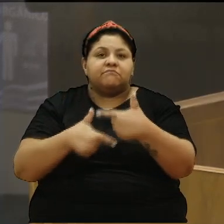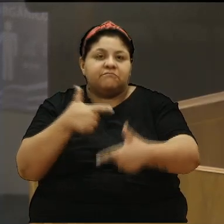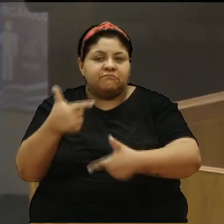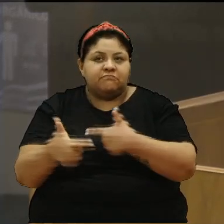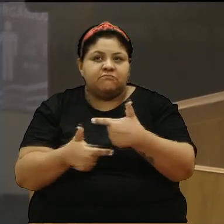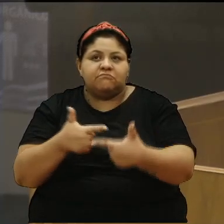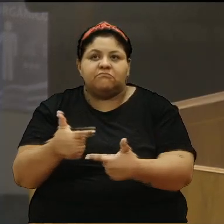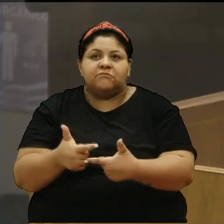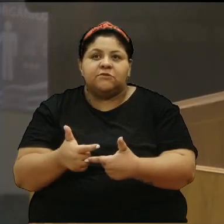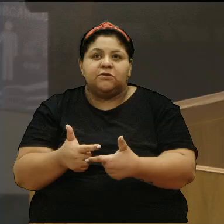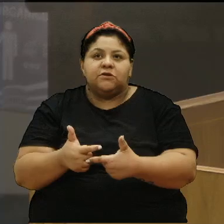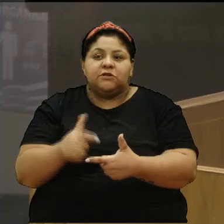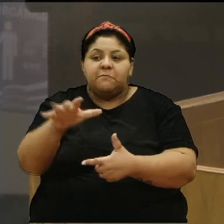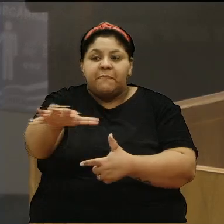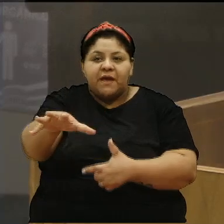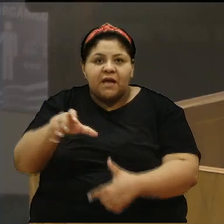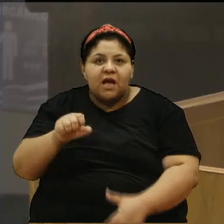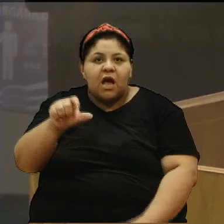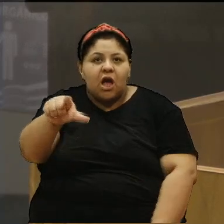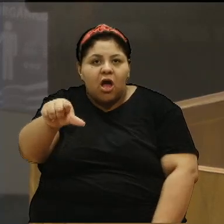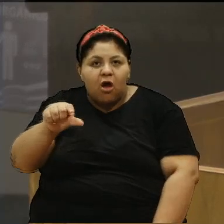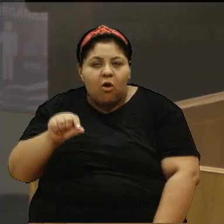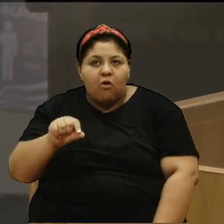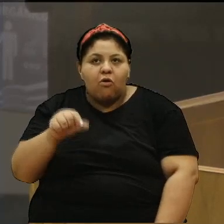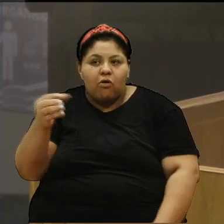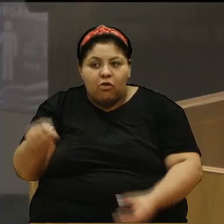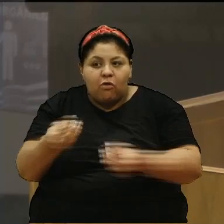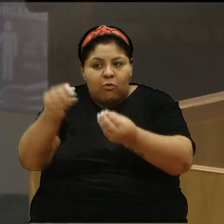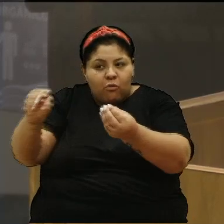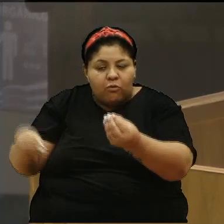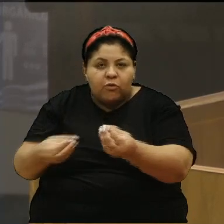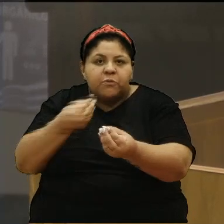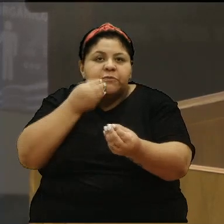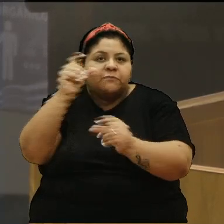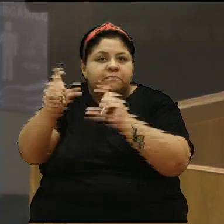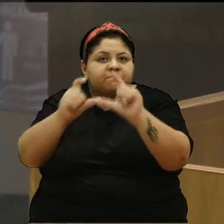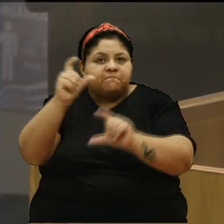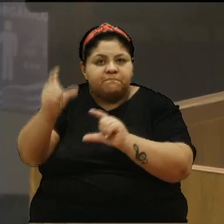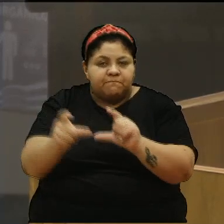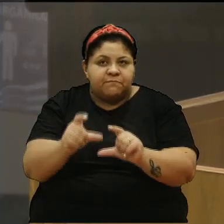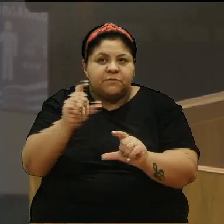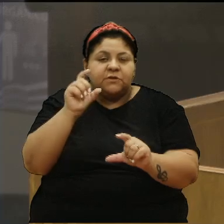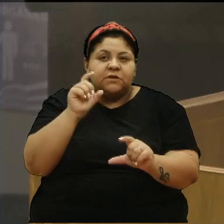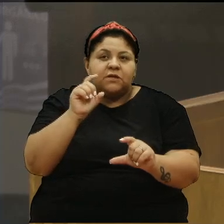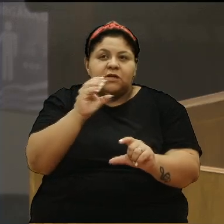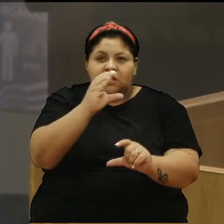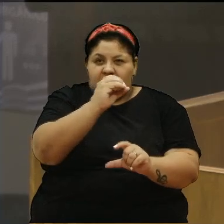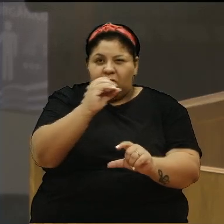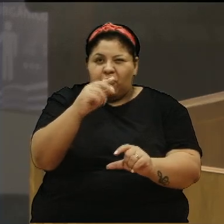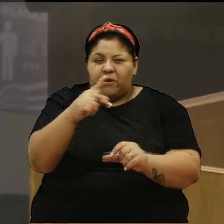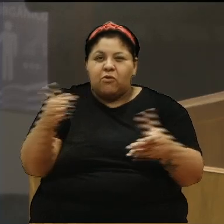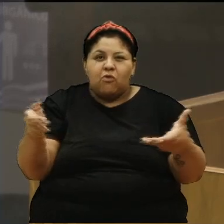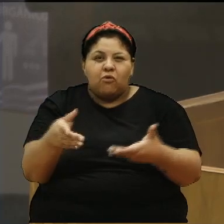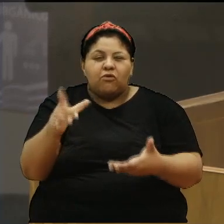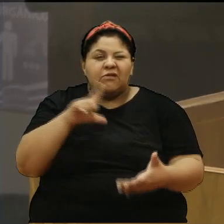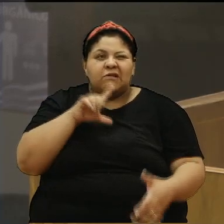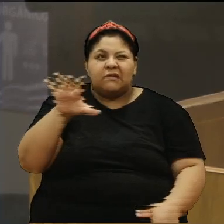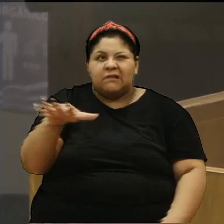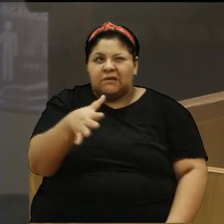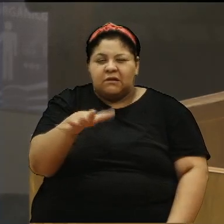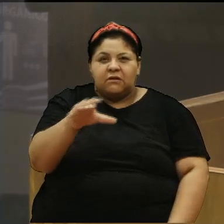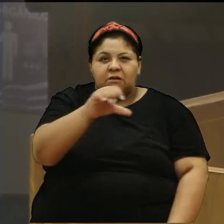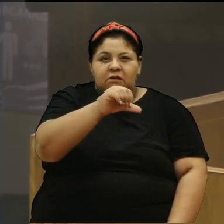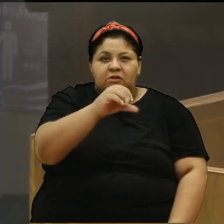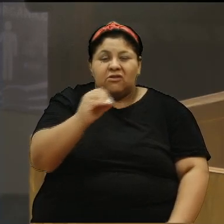botar a mão no seletivo, de dar oportunidade de trabalho para as pessoas. Só na cooperativa, hoje a gente tem em torno de